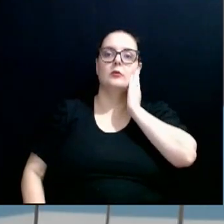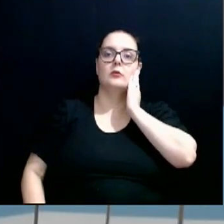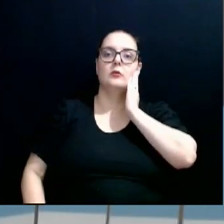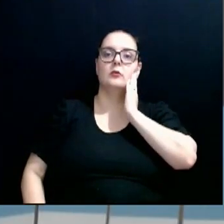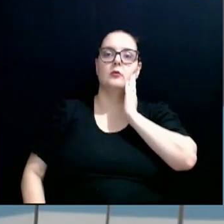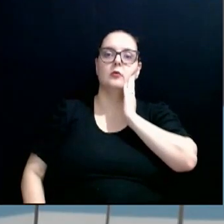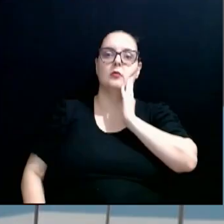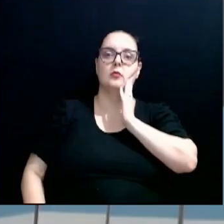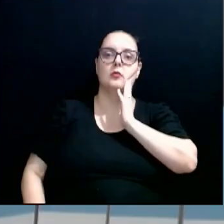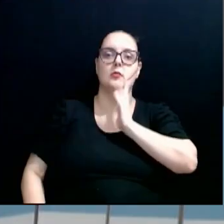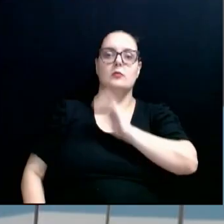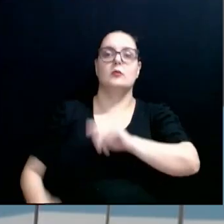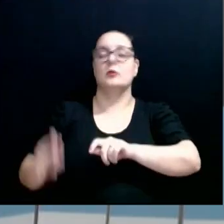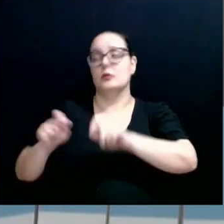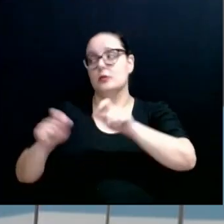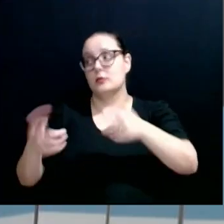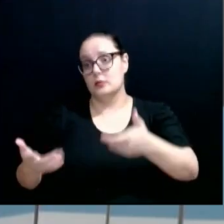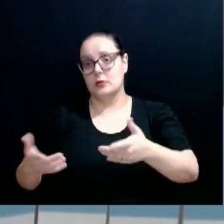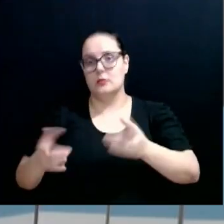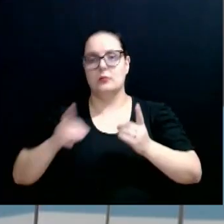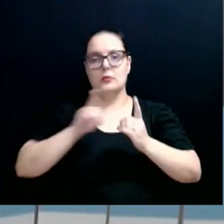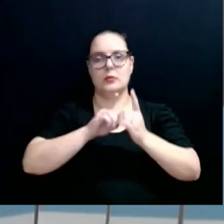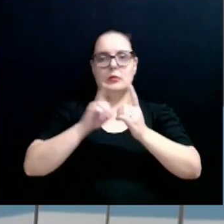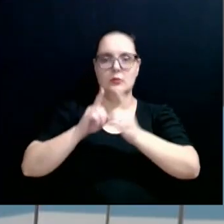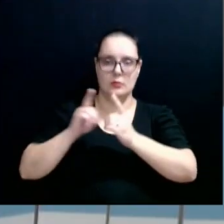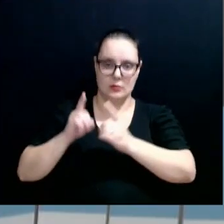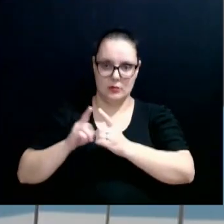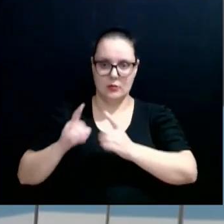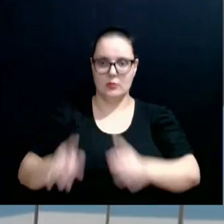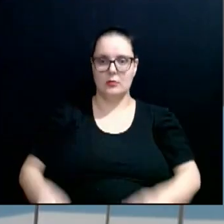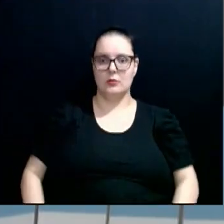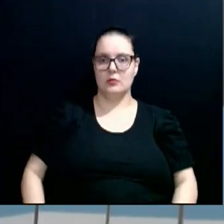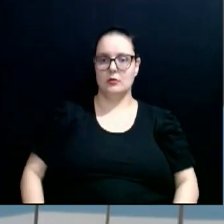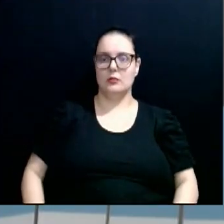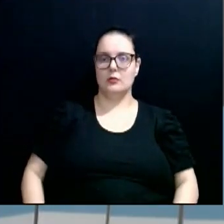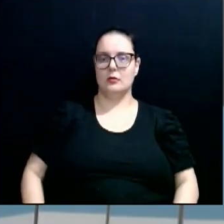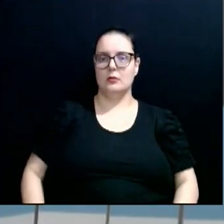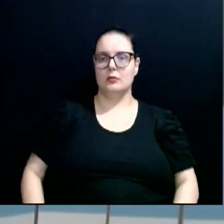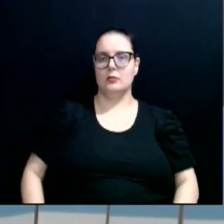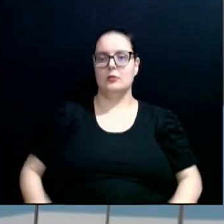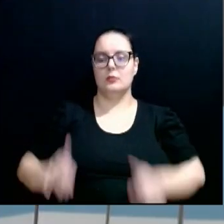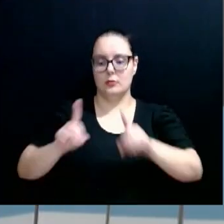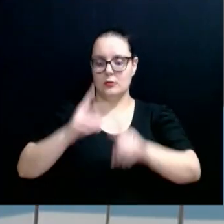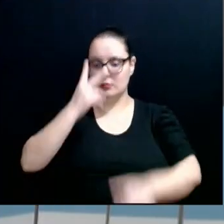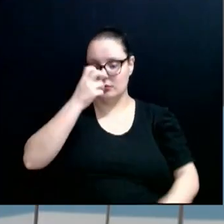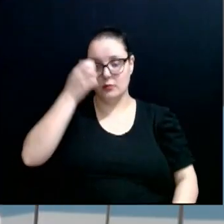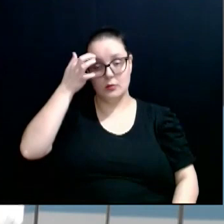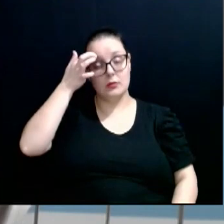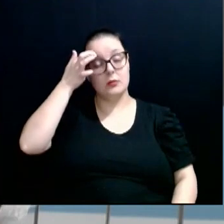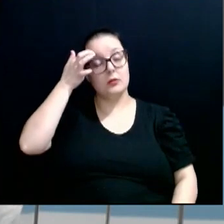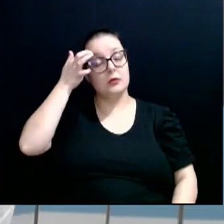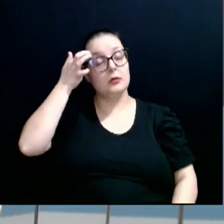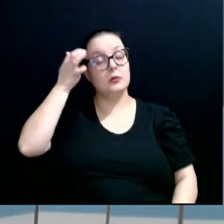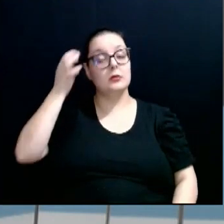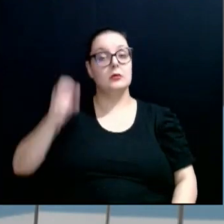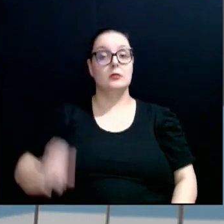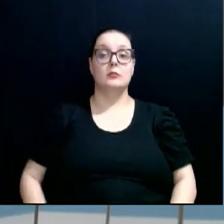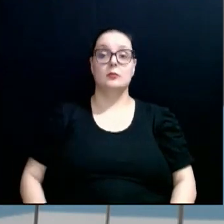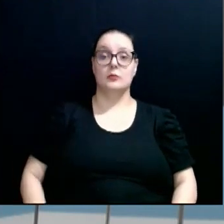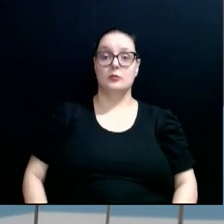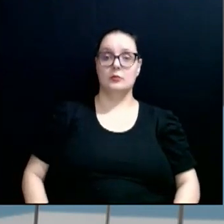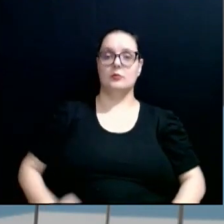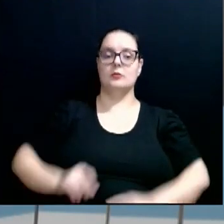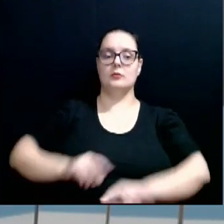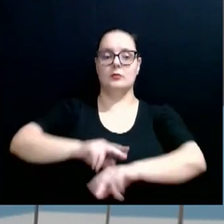das pessoas, atendimento às pessoas com deficiência visual. Então tem várias novidades